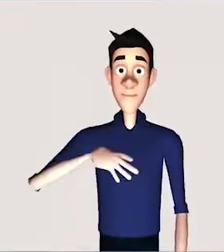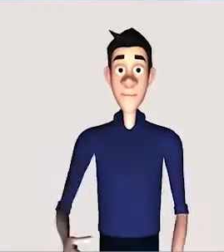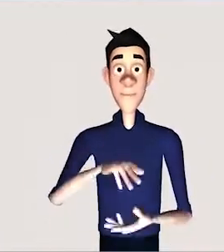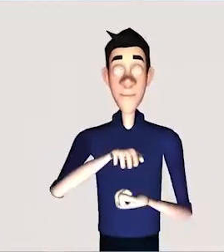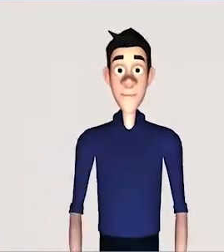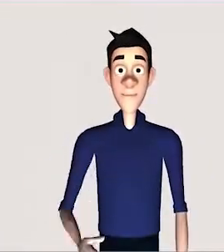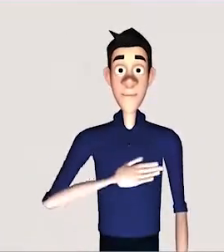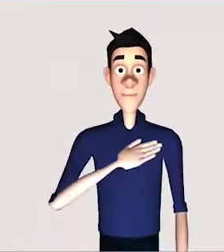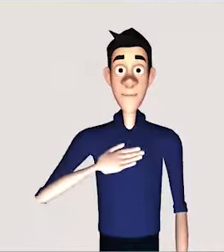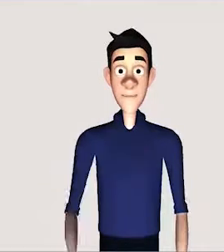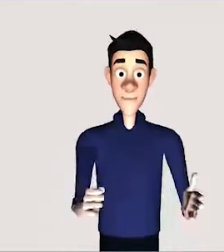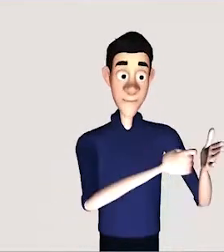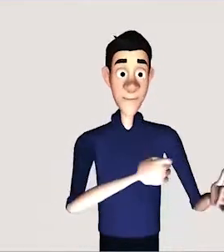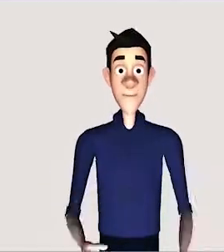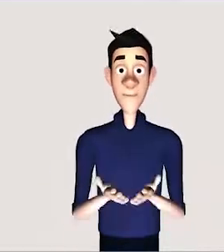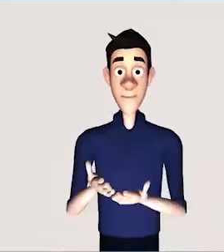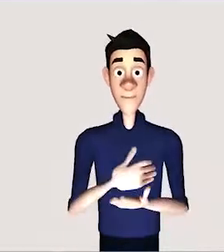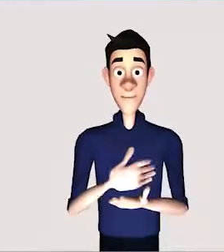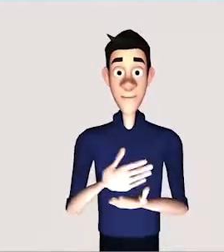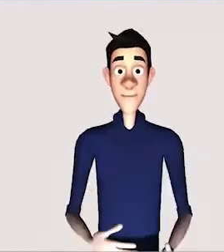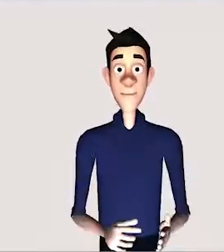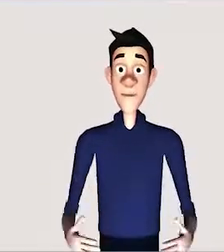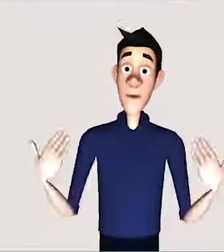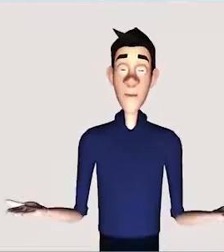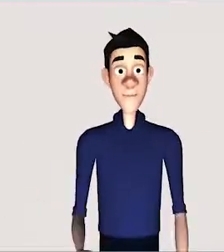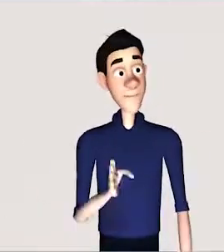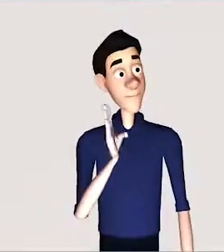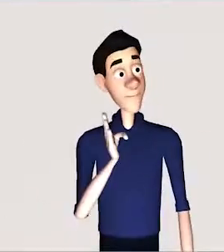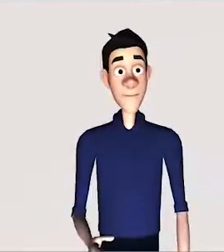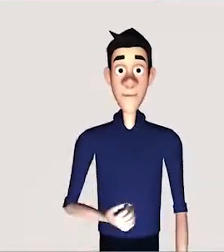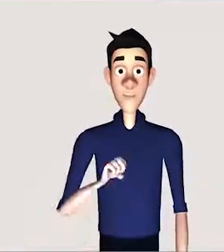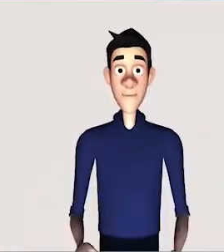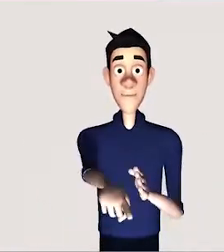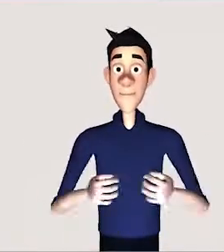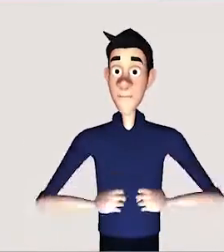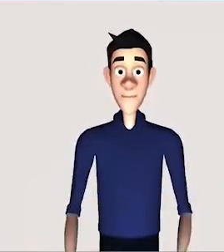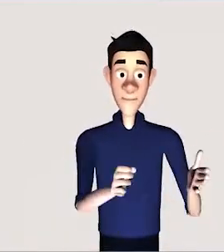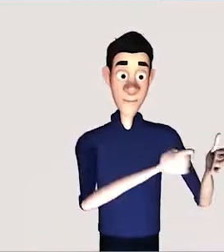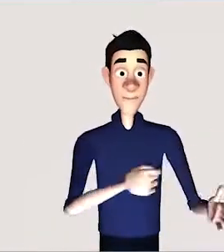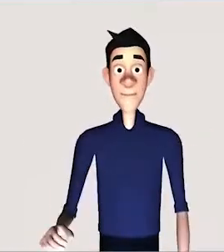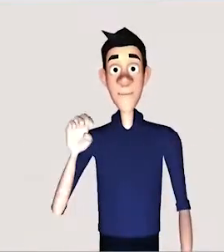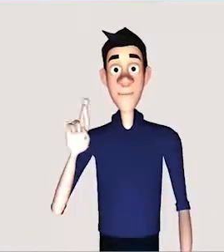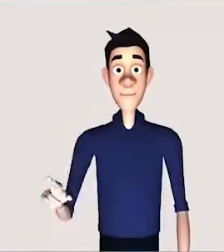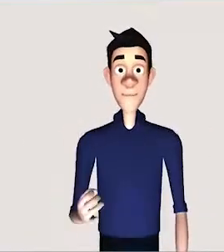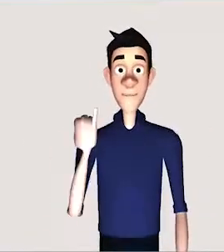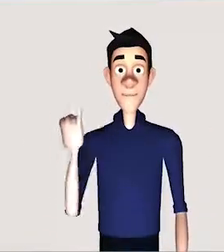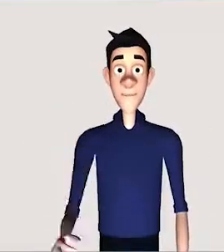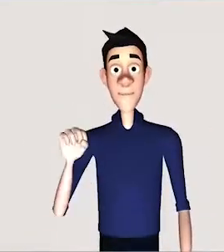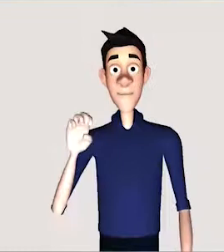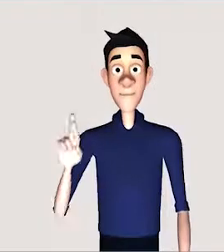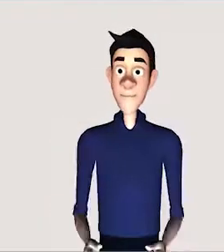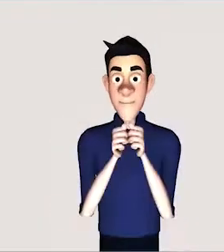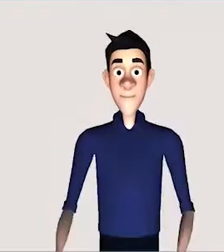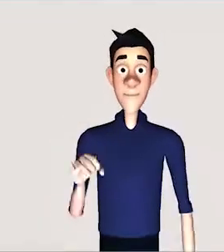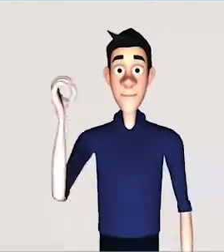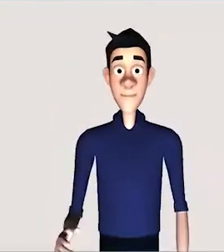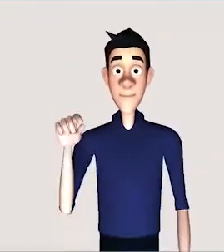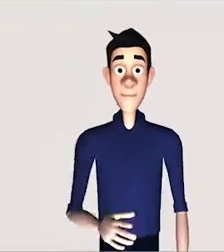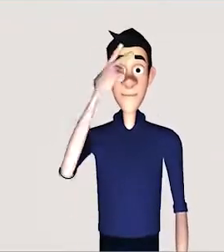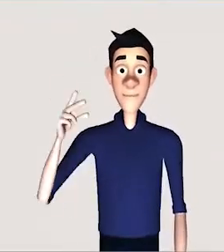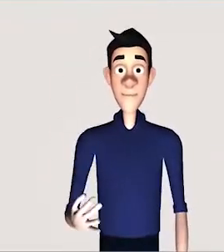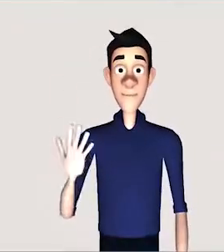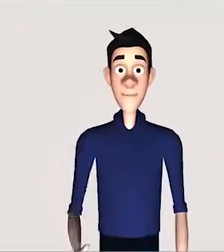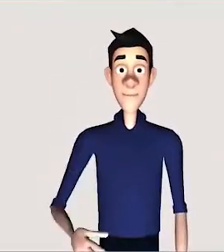mundo gosta de assinar no livro de assinatura. Então, cuidado na abordagem, pergunta se pode assinar,